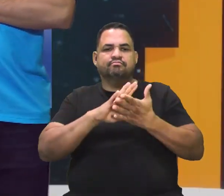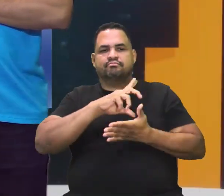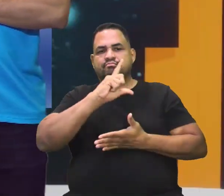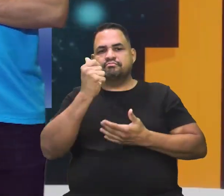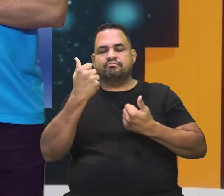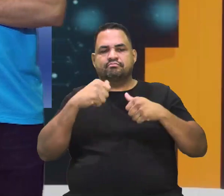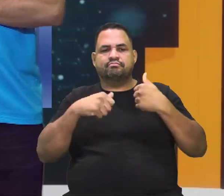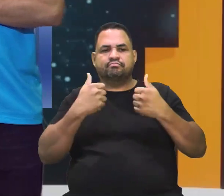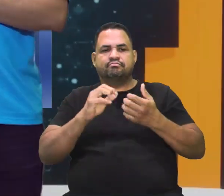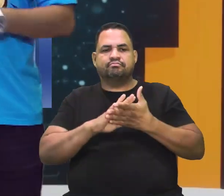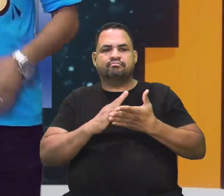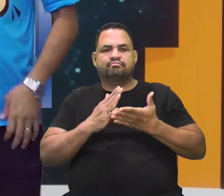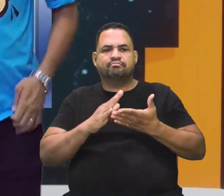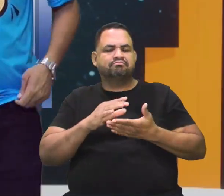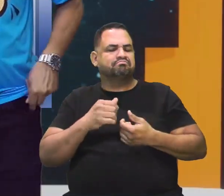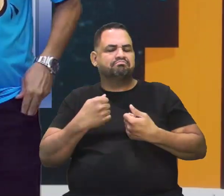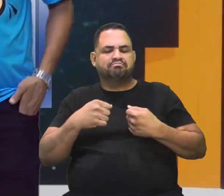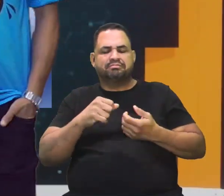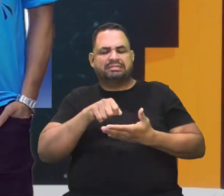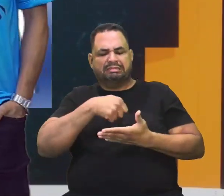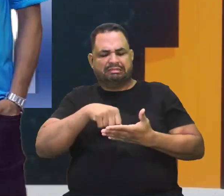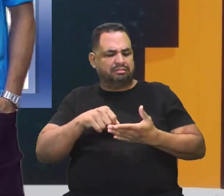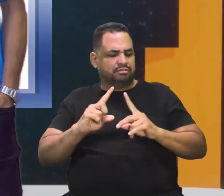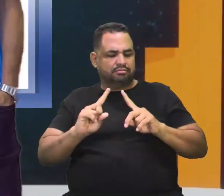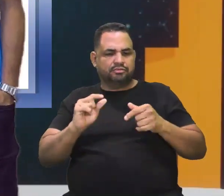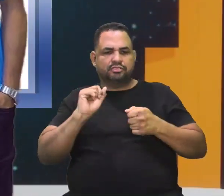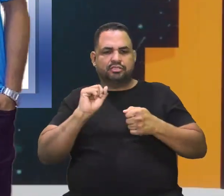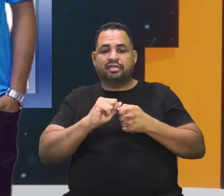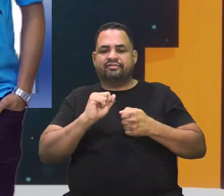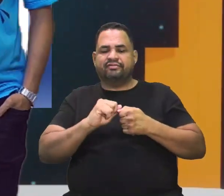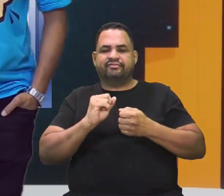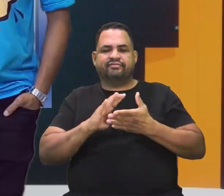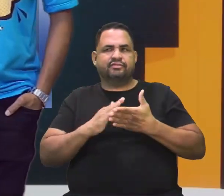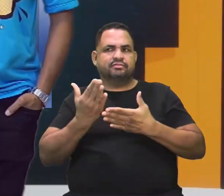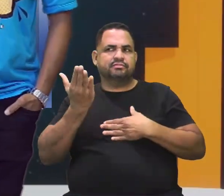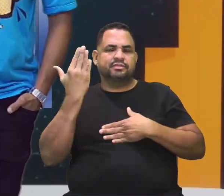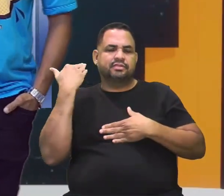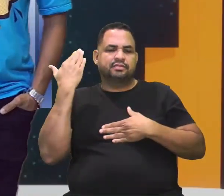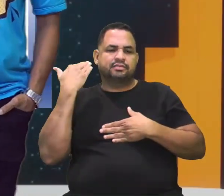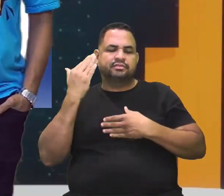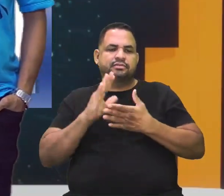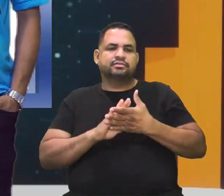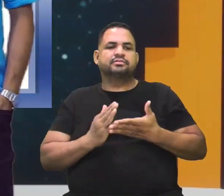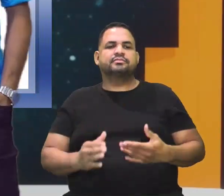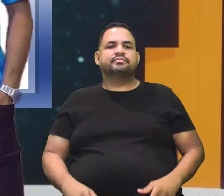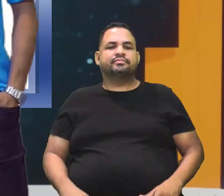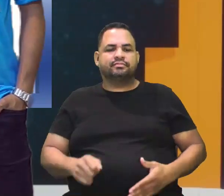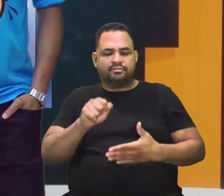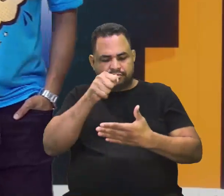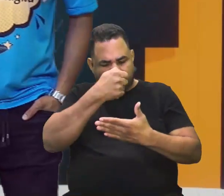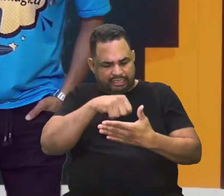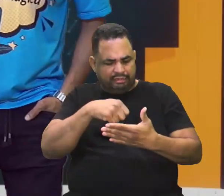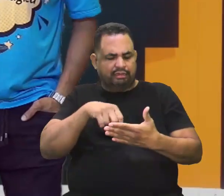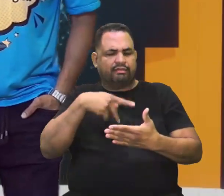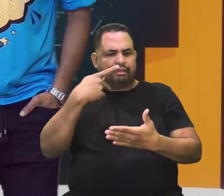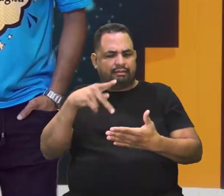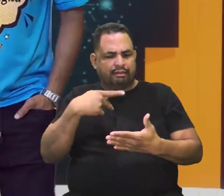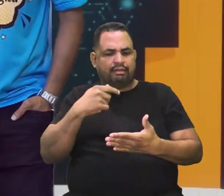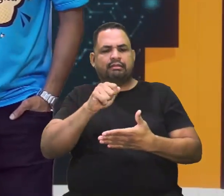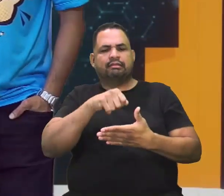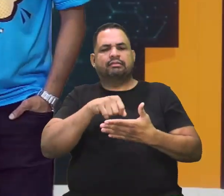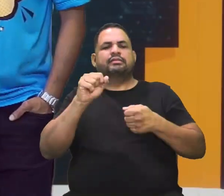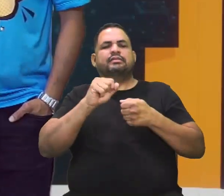avaliação não é dia de muitas anotações, isso já foi feito ao longo das aulas, que a gente sempre fica frisando, né? Anotem, façam um